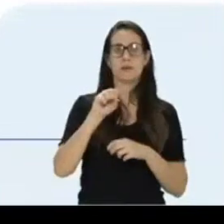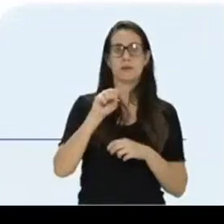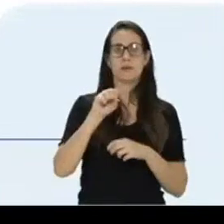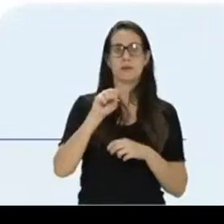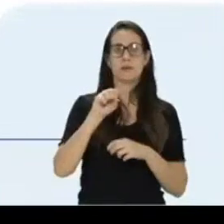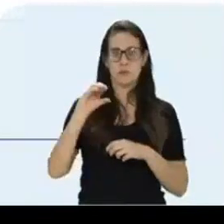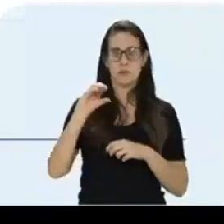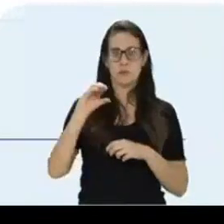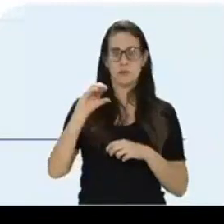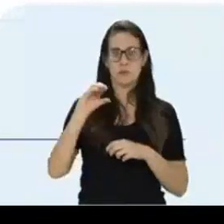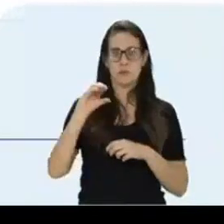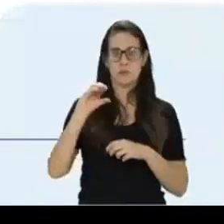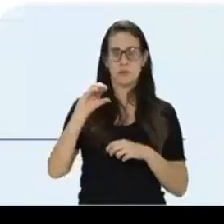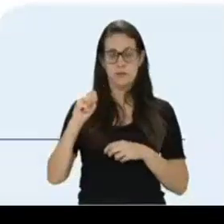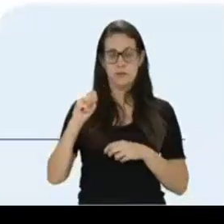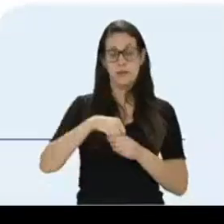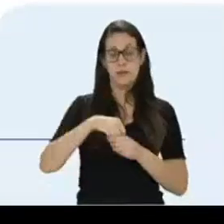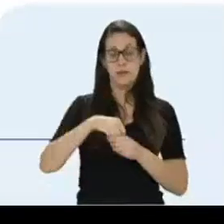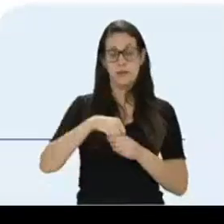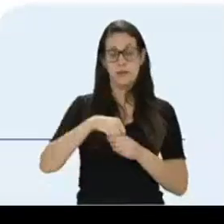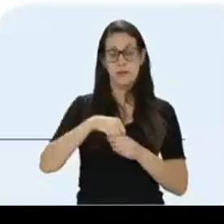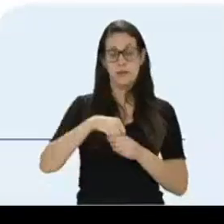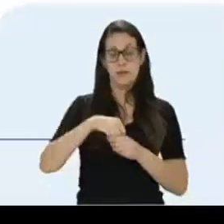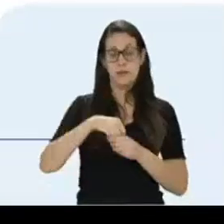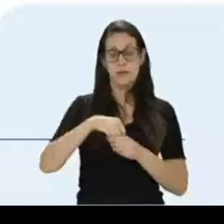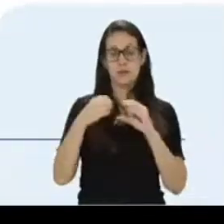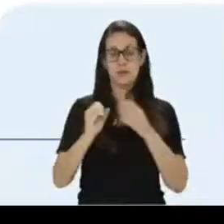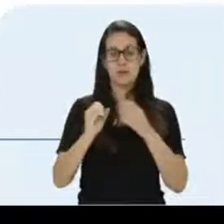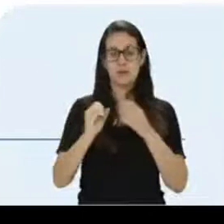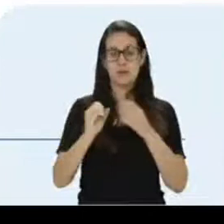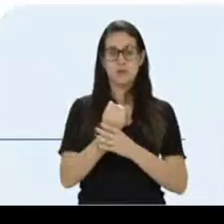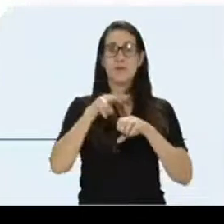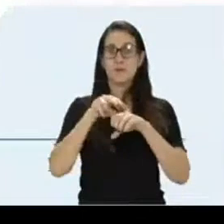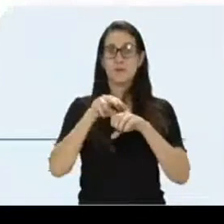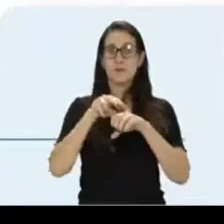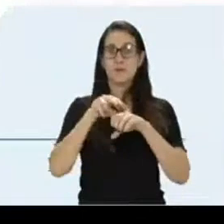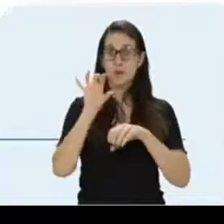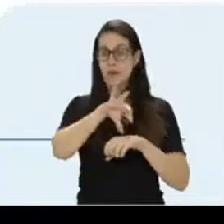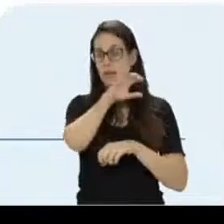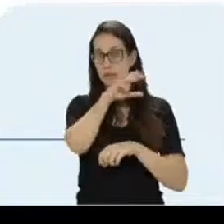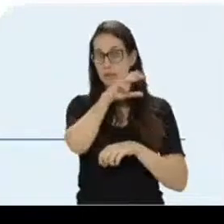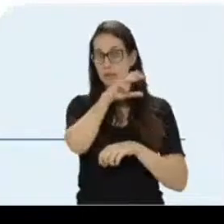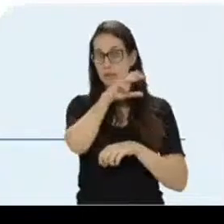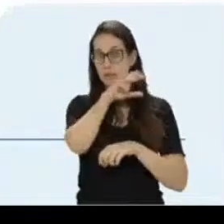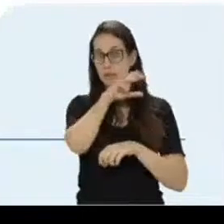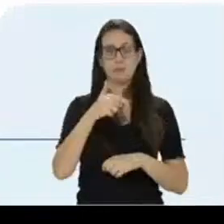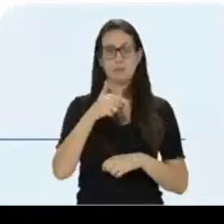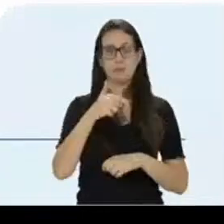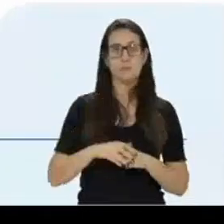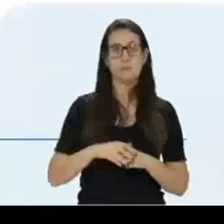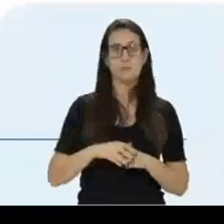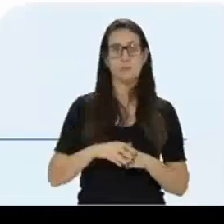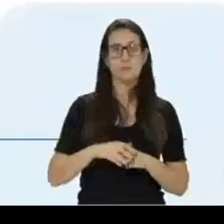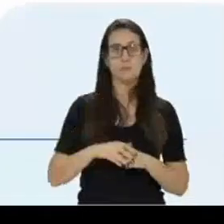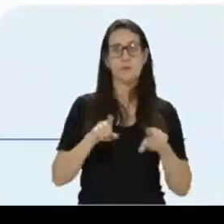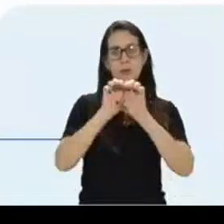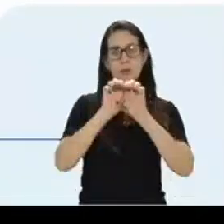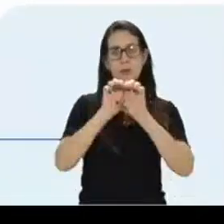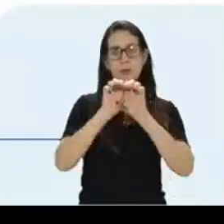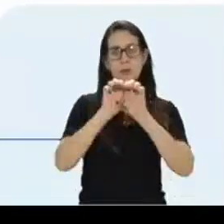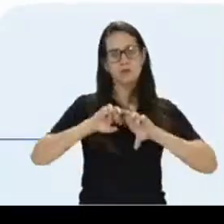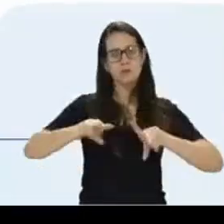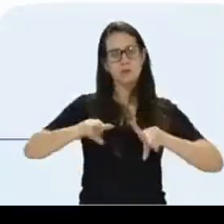os cloroplastos em células animais, e uma outra estrutura diferente, então, da estrutura da célula animal,